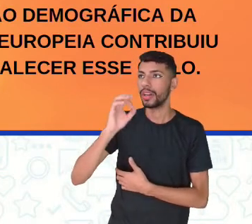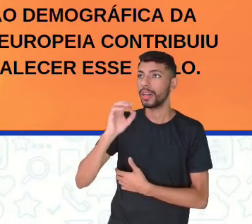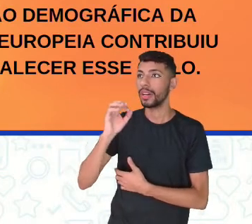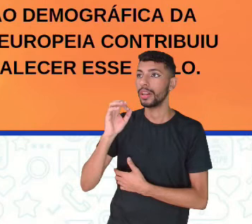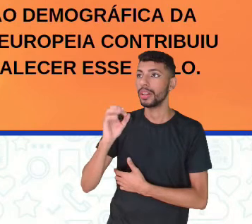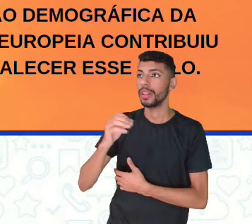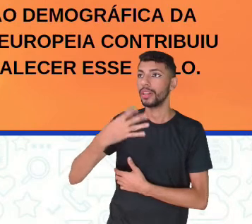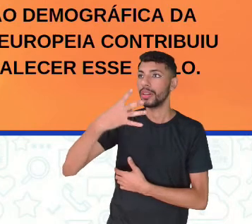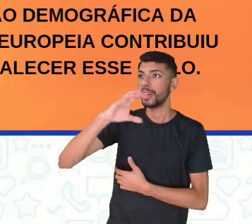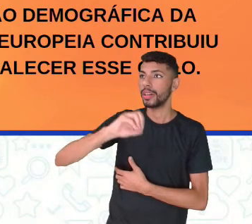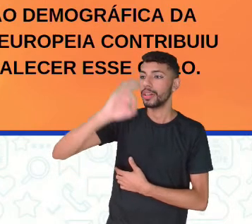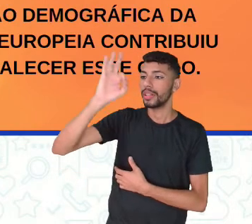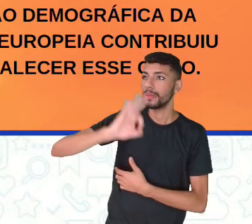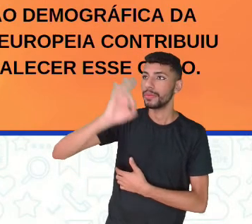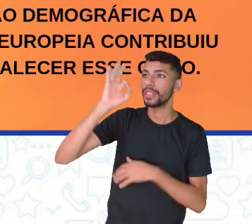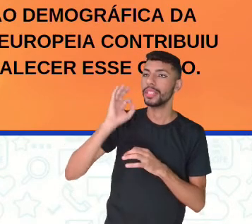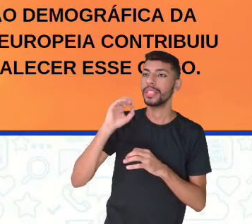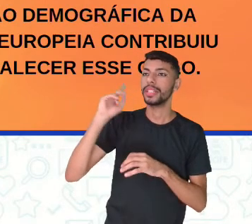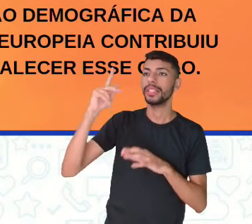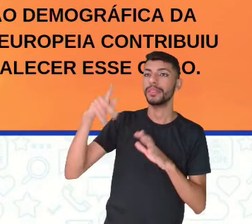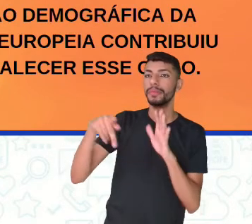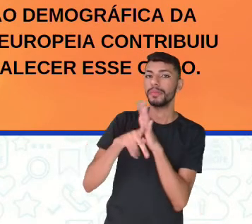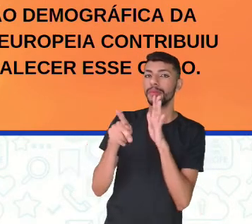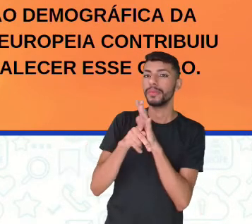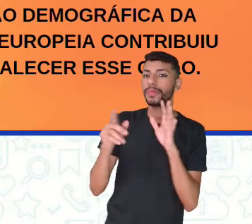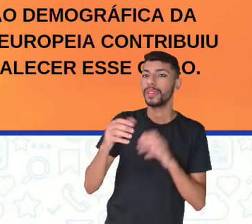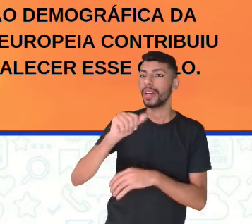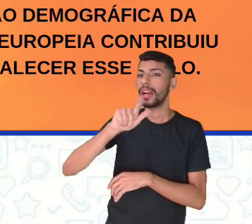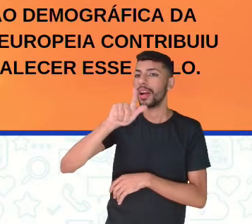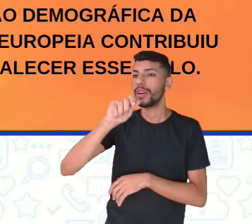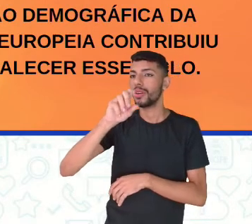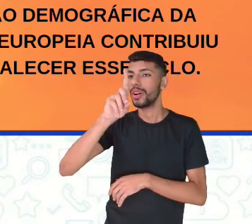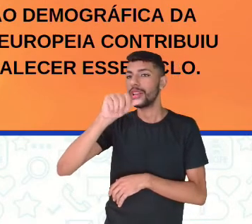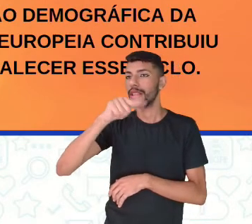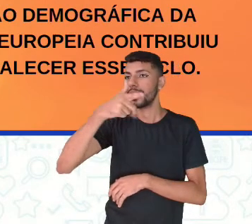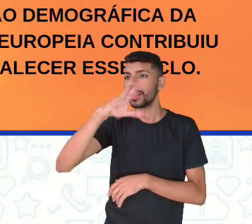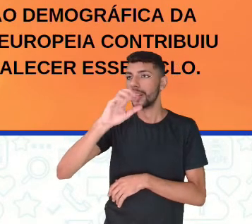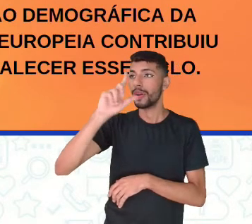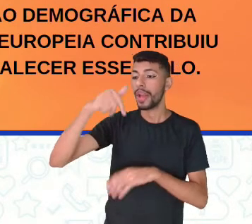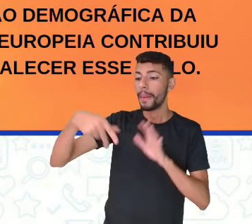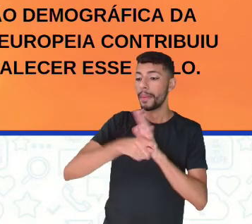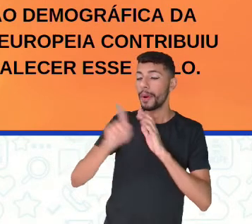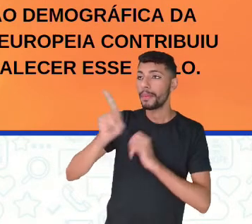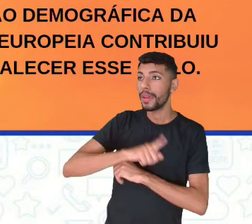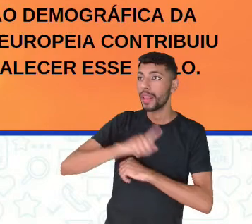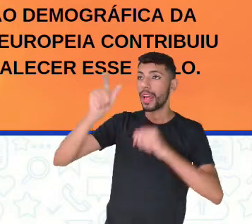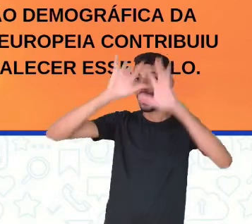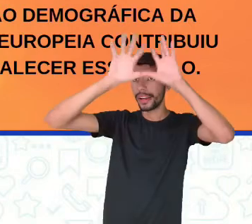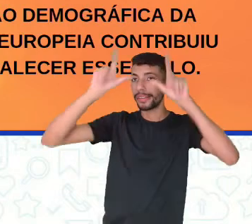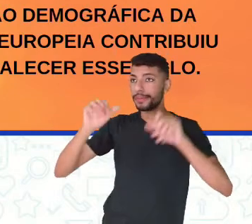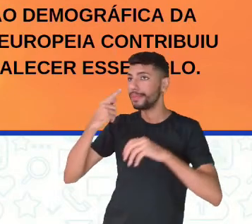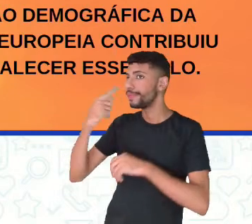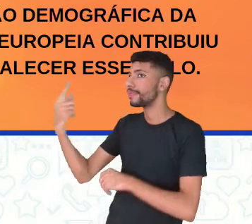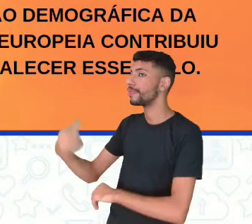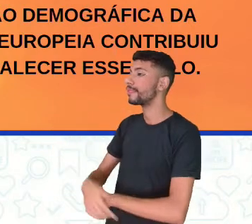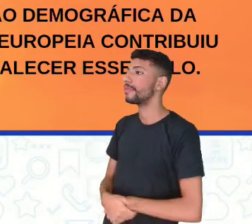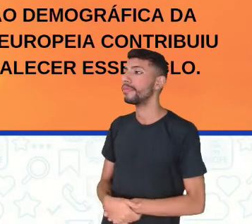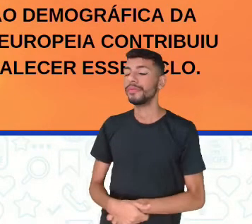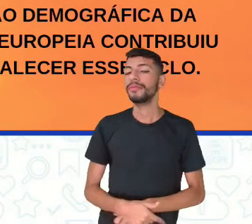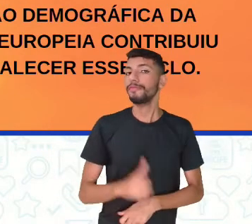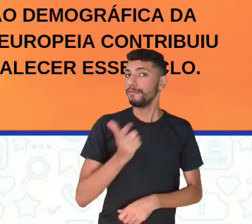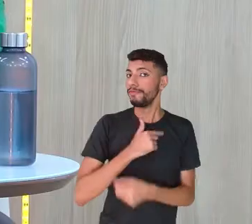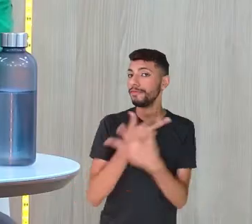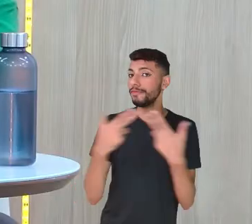dar 40%, professor, desse algodão que era extraído aqui, era lá da Amazonas, professor, diga. Vê só, tem uma